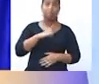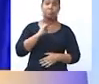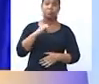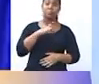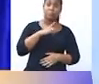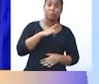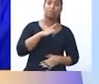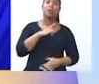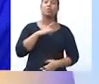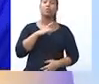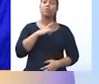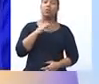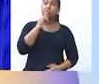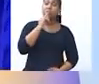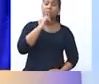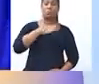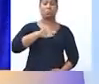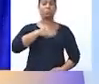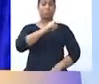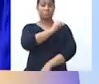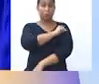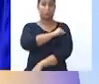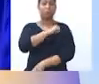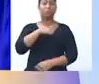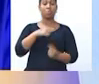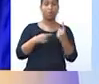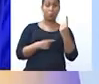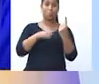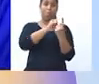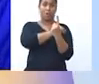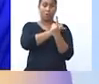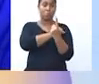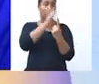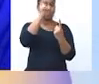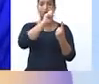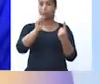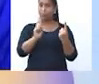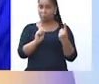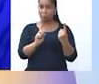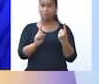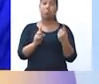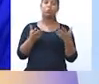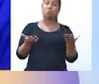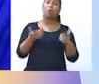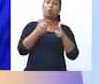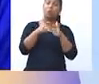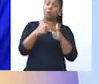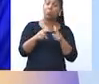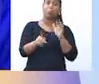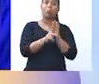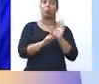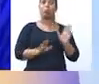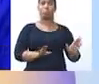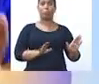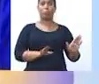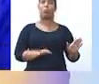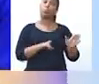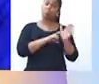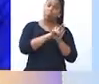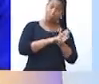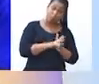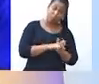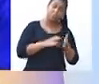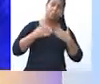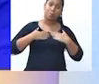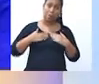tenho, eu dou esse exemplo para os meus alunos. Se eu tenho um aluno na sala que não aprendeu, é um problema individual. Eu tenho que analisá-lo